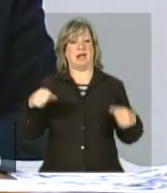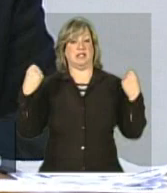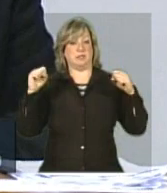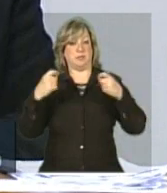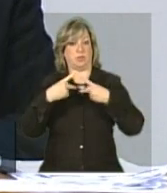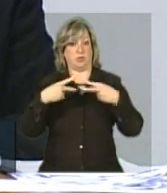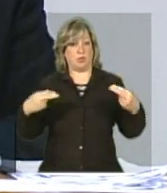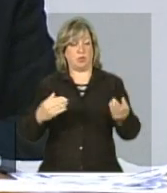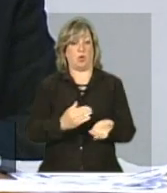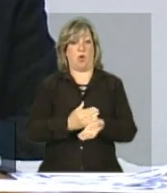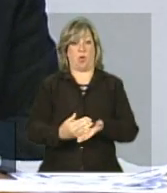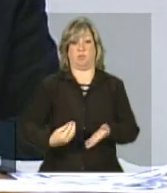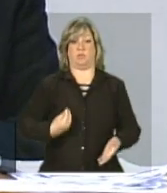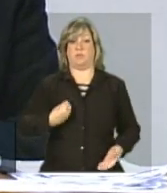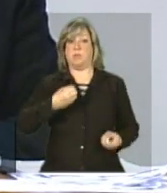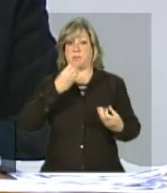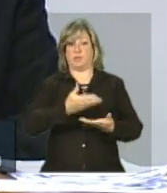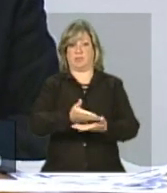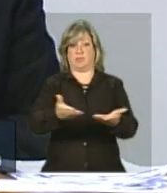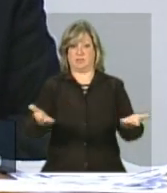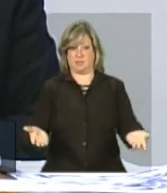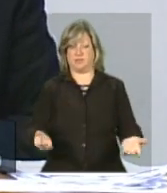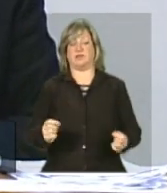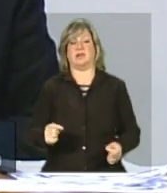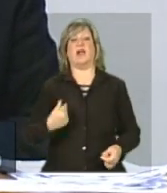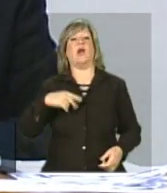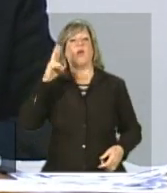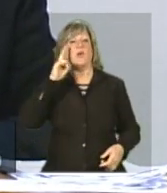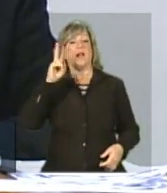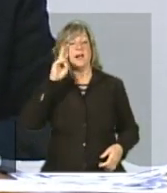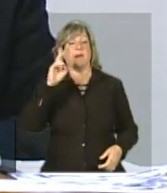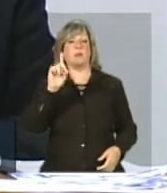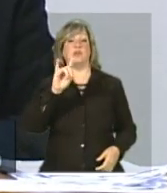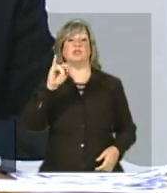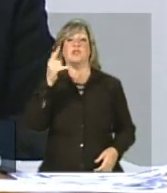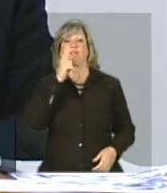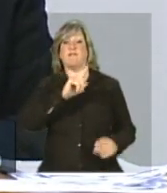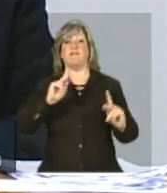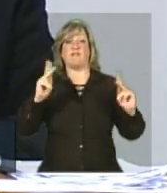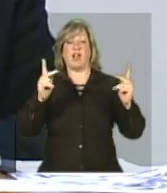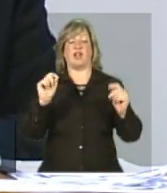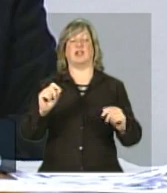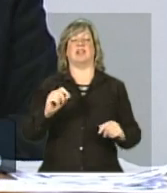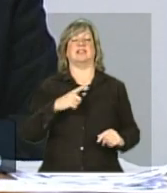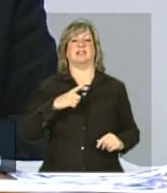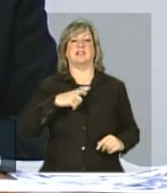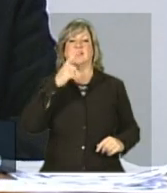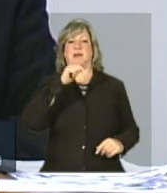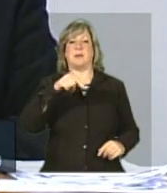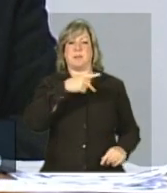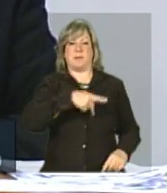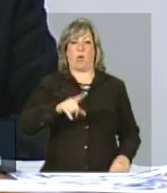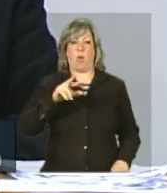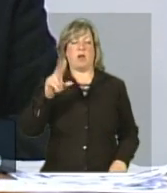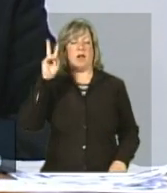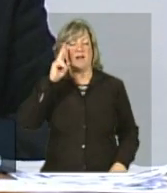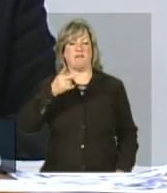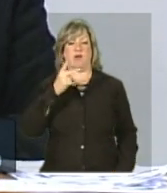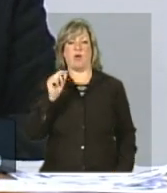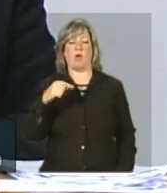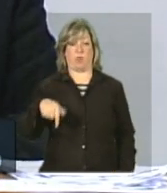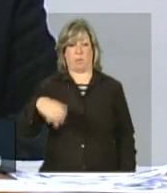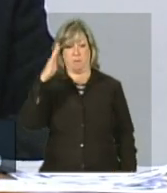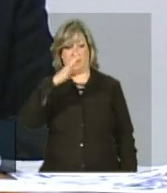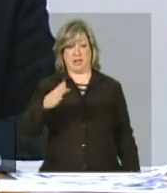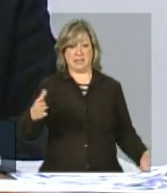ferramenta que oferta essas possibilidades. Recordo, no dia da vitória, o presidente Lula afirmar: o Brasil hoje carimbou a